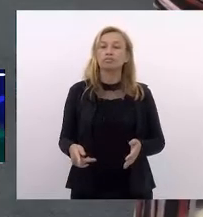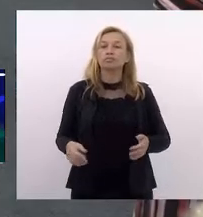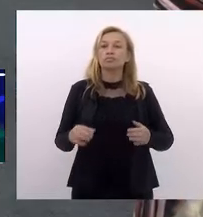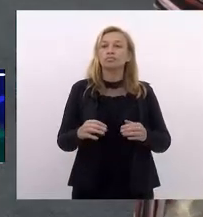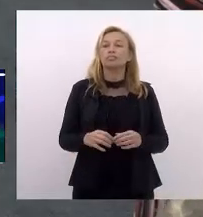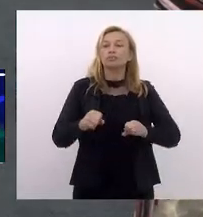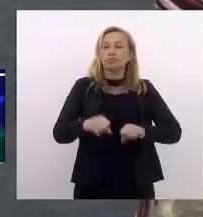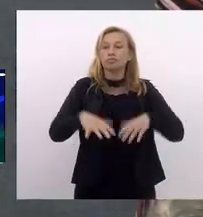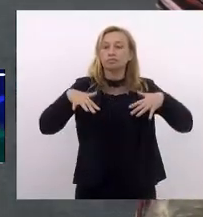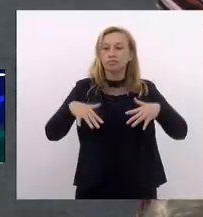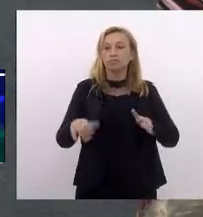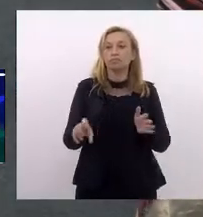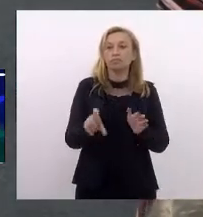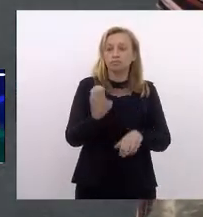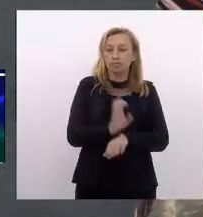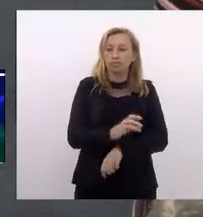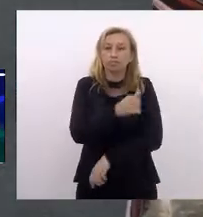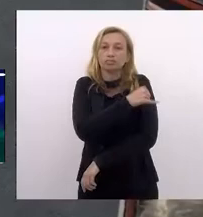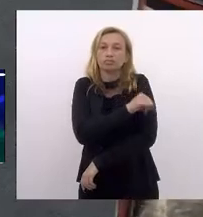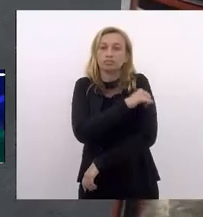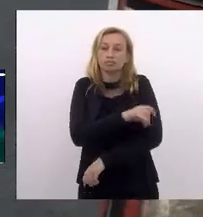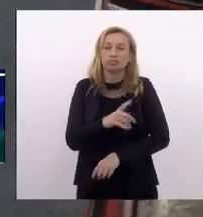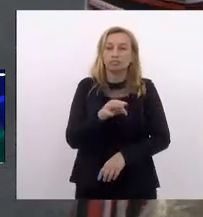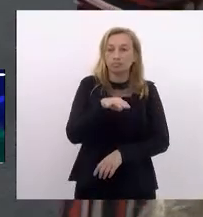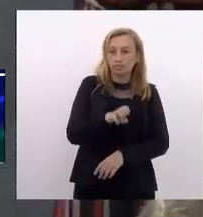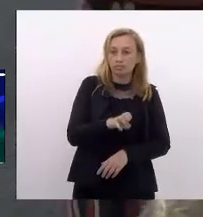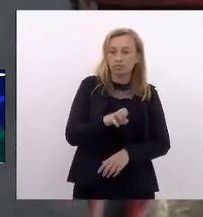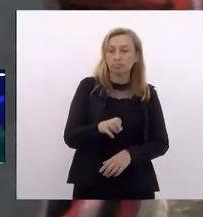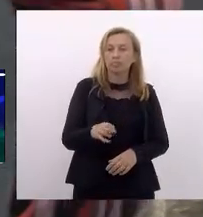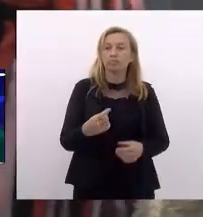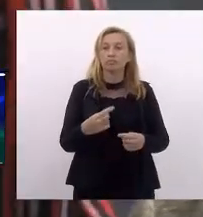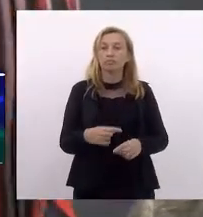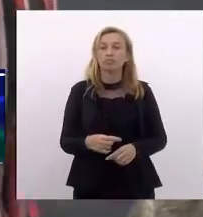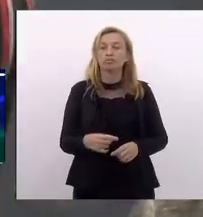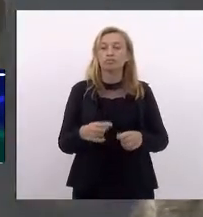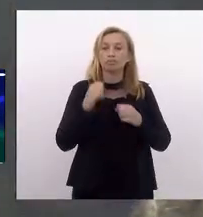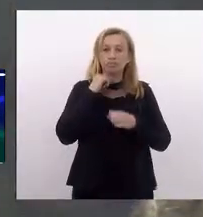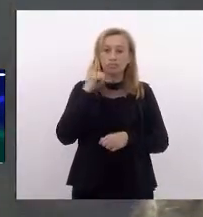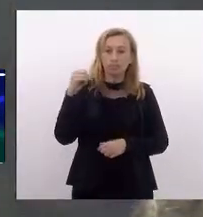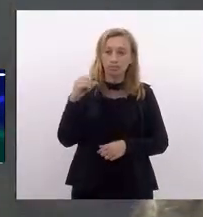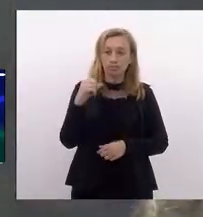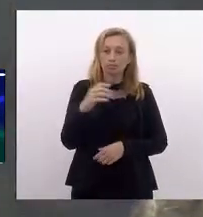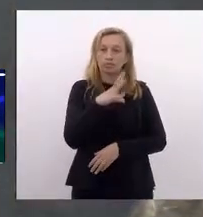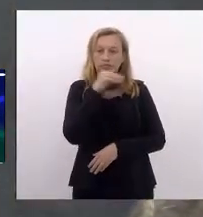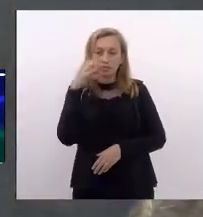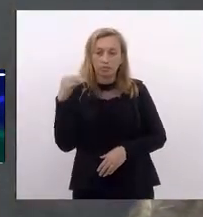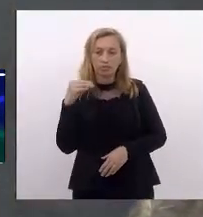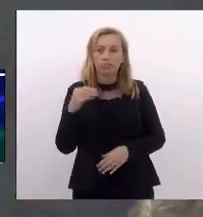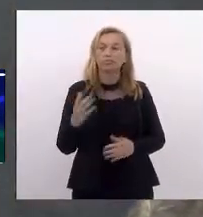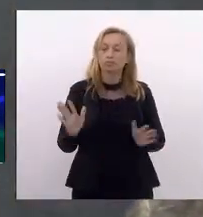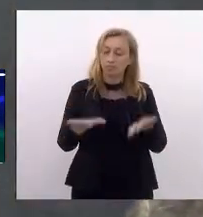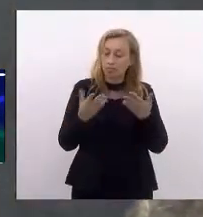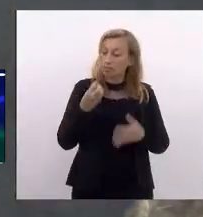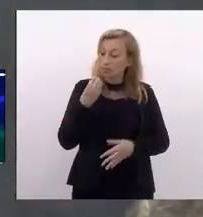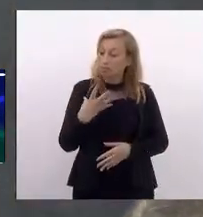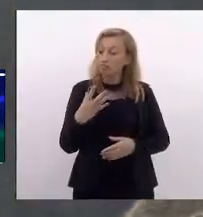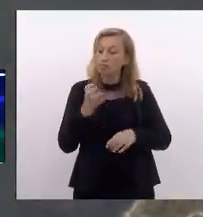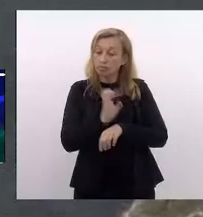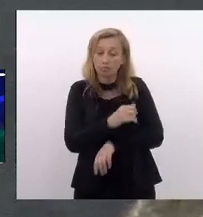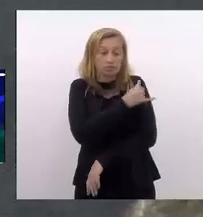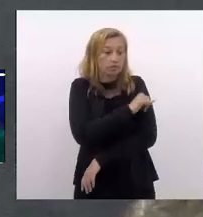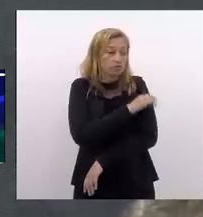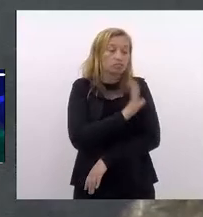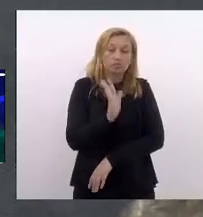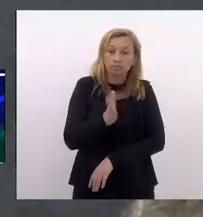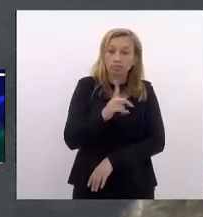âmbito da Assembleia Legislativa do Estado do Rio de Janeiro comitê de prevenção de homicídios na adolescência é uma iniciativa meritória a gente aqui no estado do Rio de